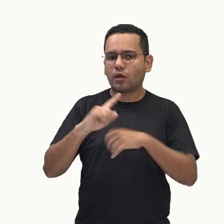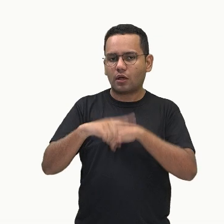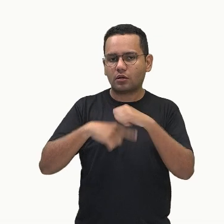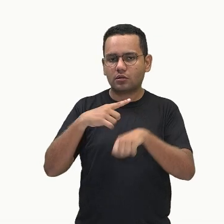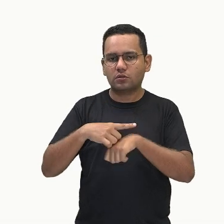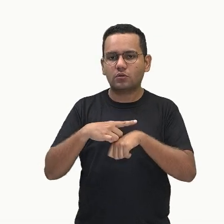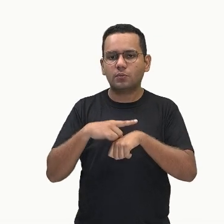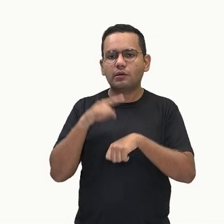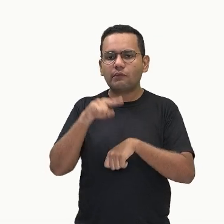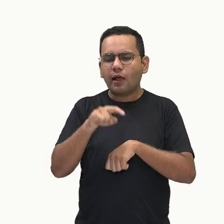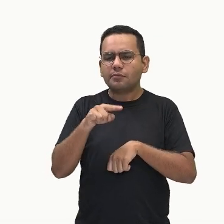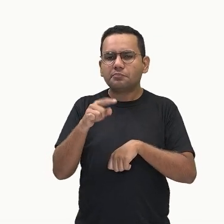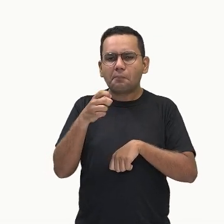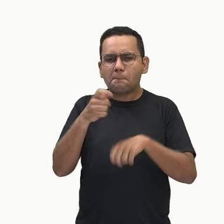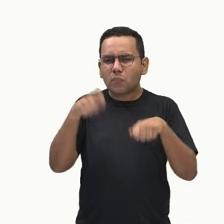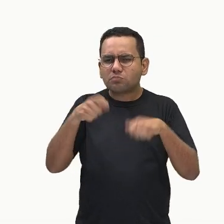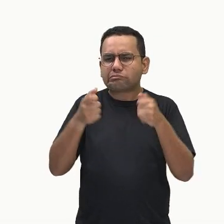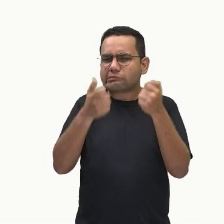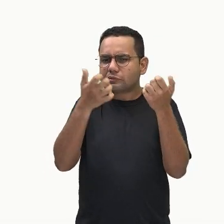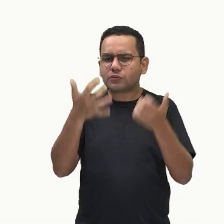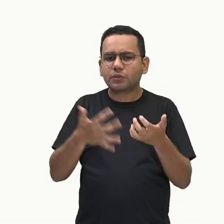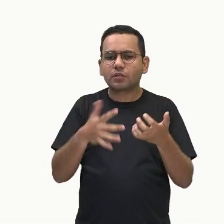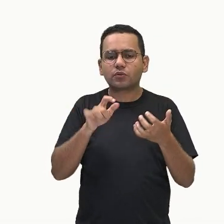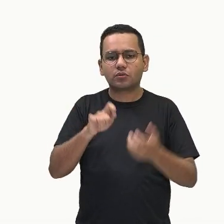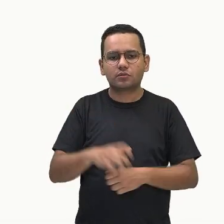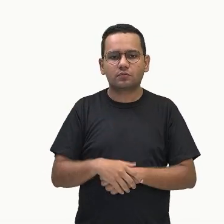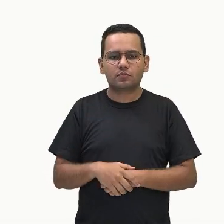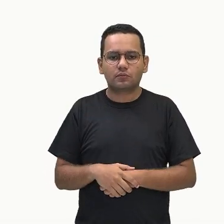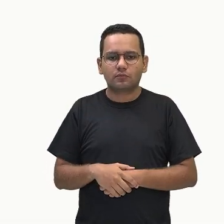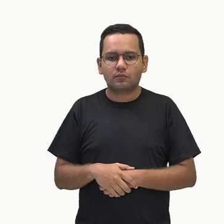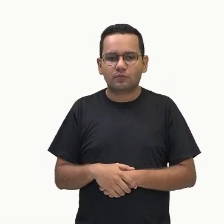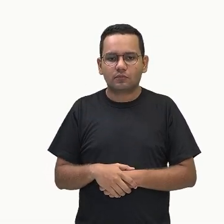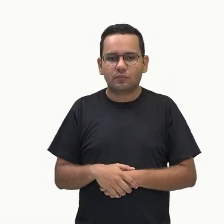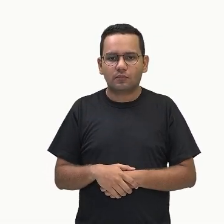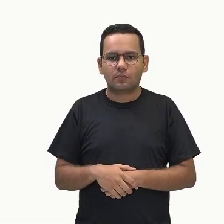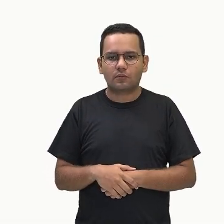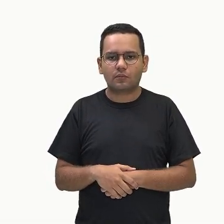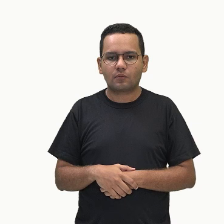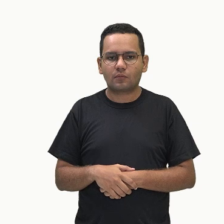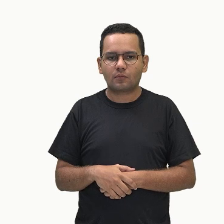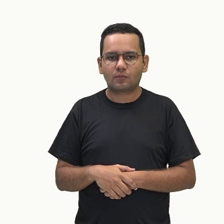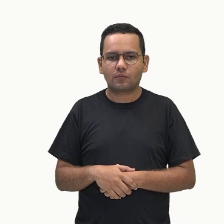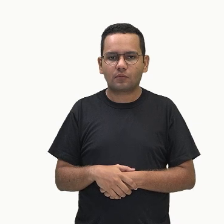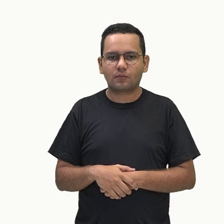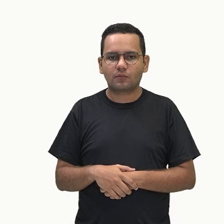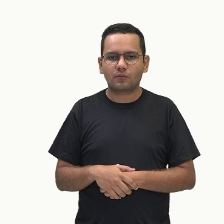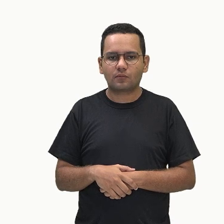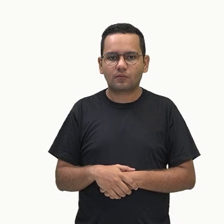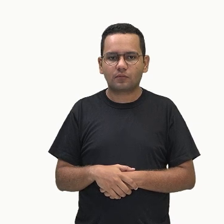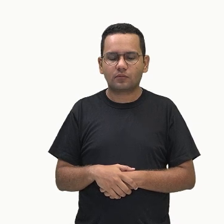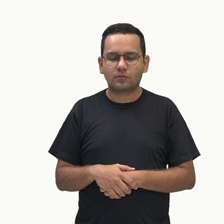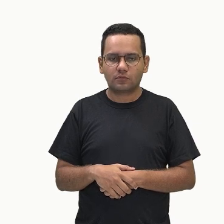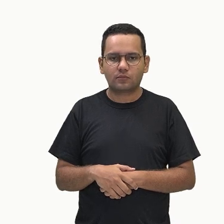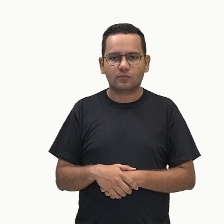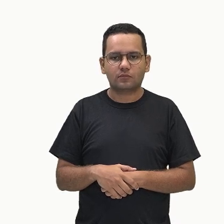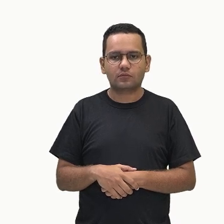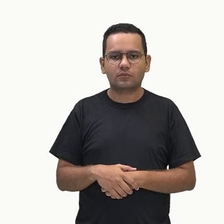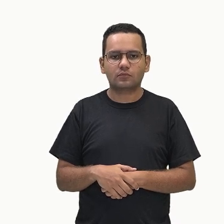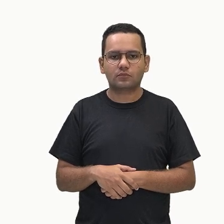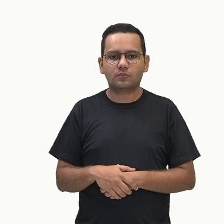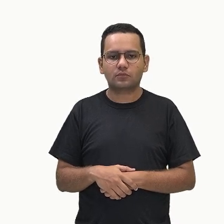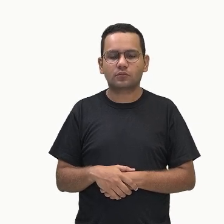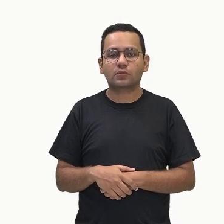a explicar como a matéria é construída